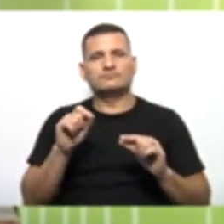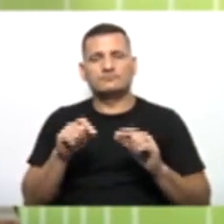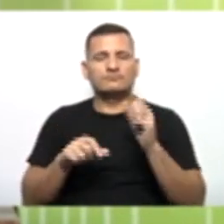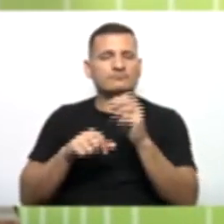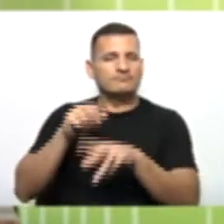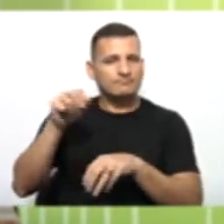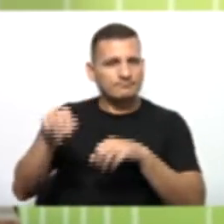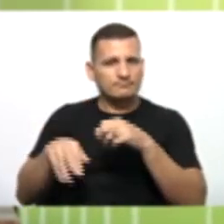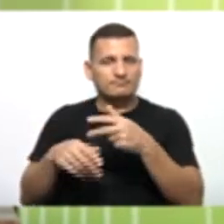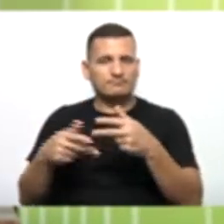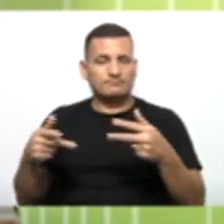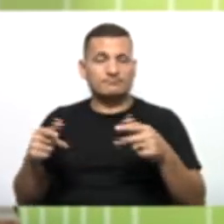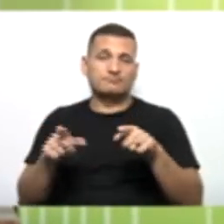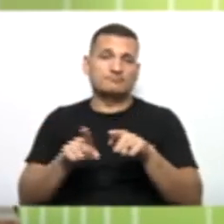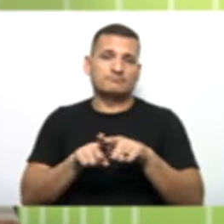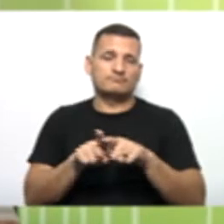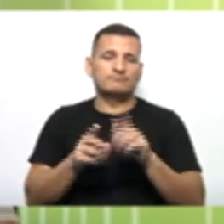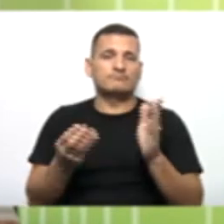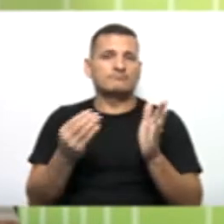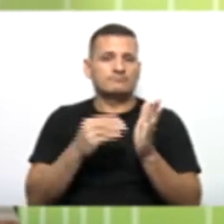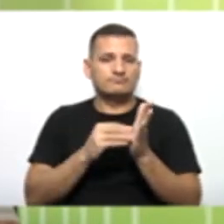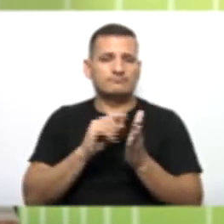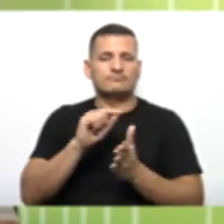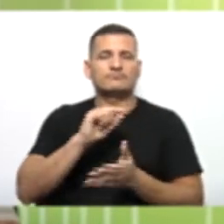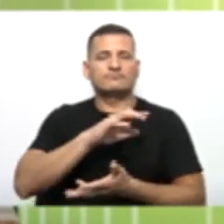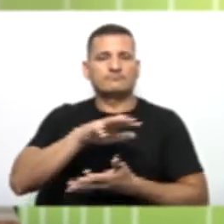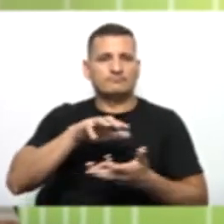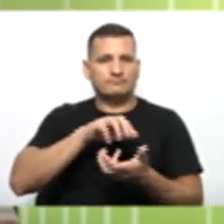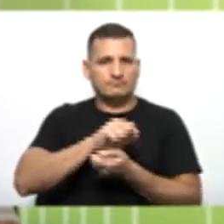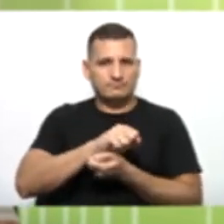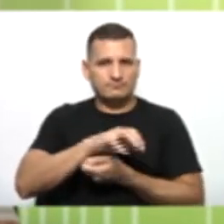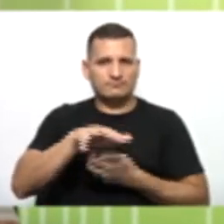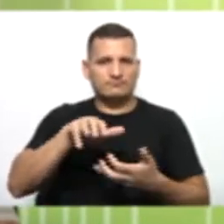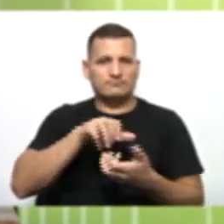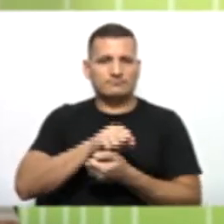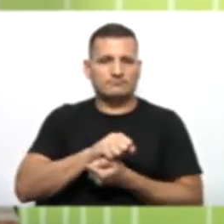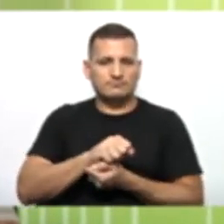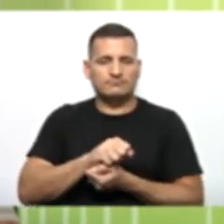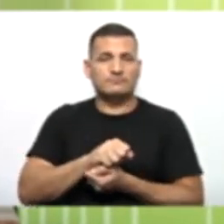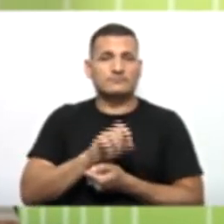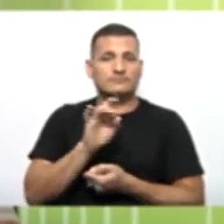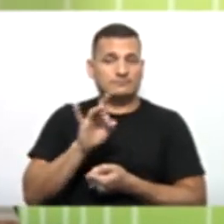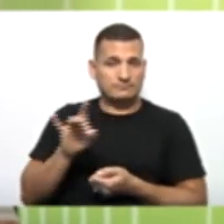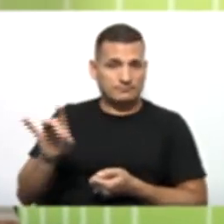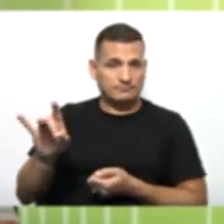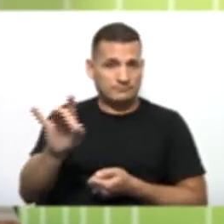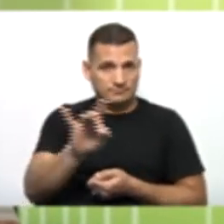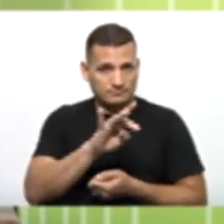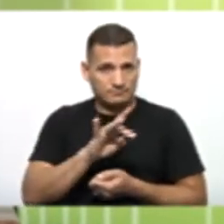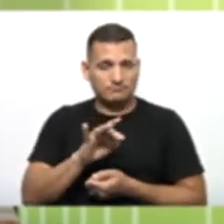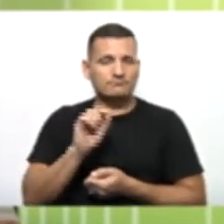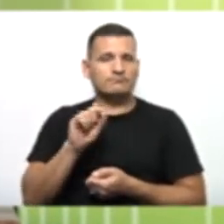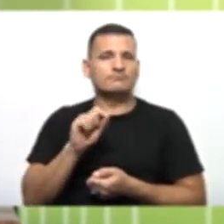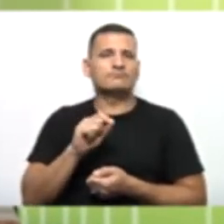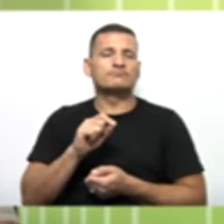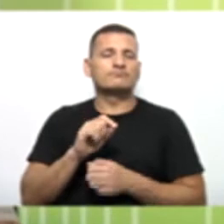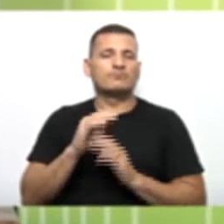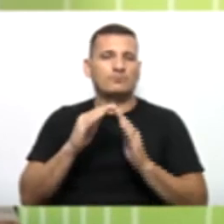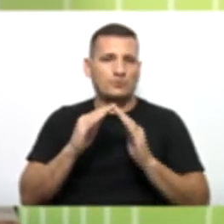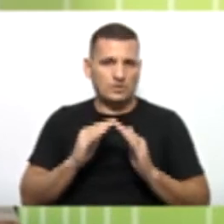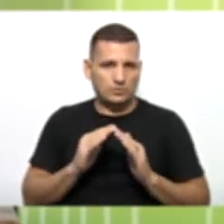e também pode estar previsto a reciclagem de materiais, ou seja, cada condomínio vai pegar o seu lixo, separar